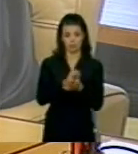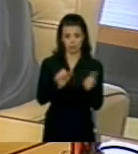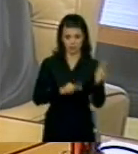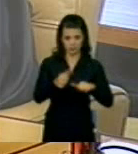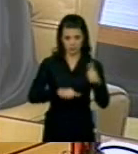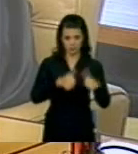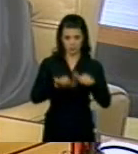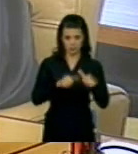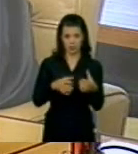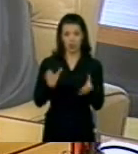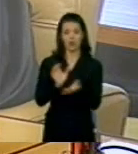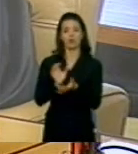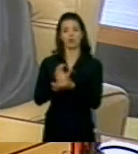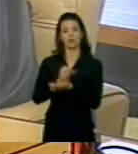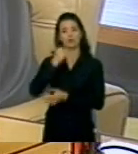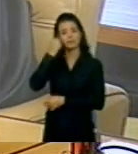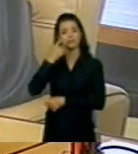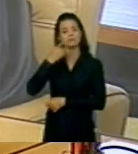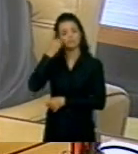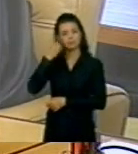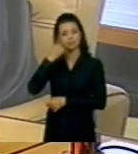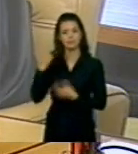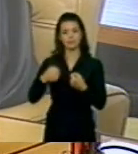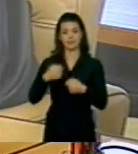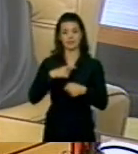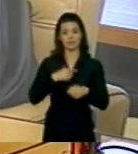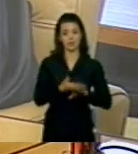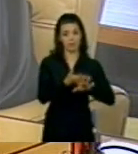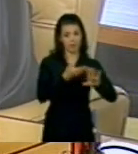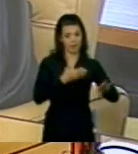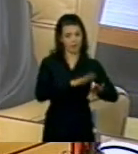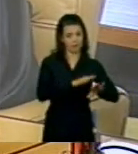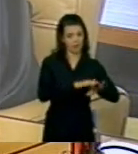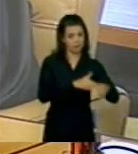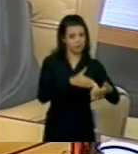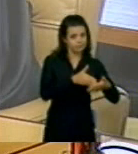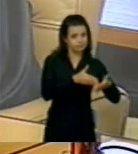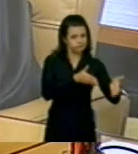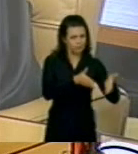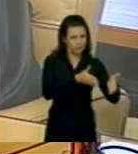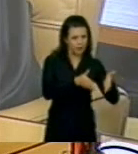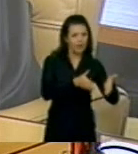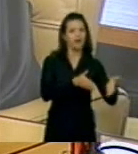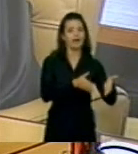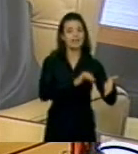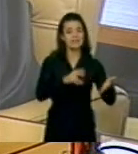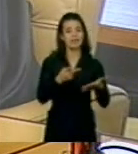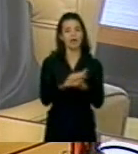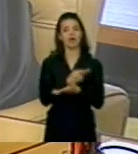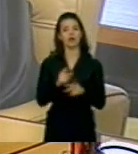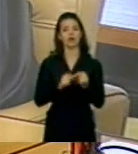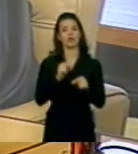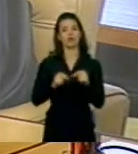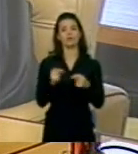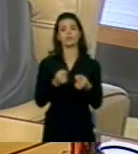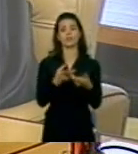agentes políticos haverão de se sujeitar a afastamentos temporários da função, desde que existam elementos concretos